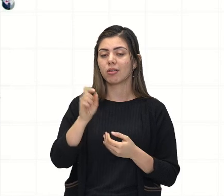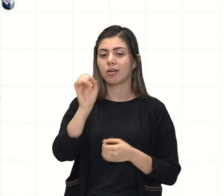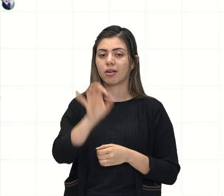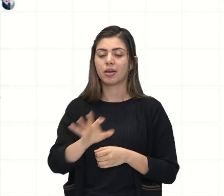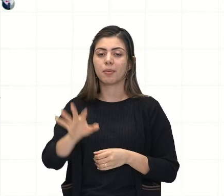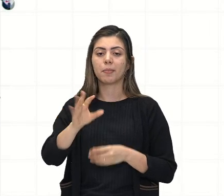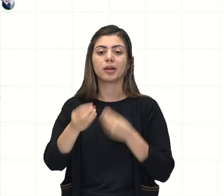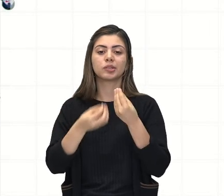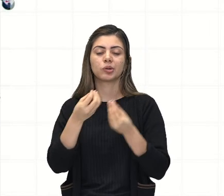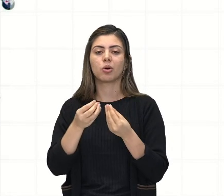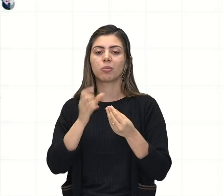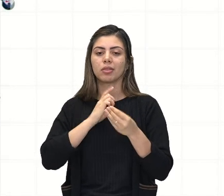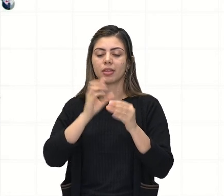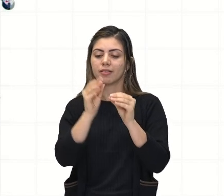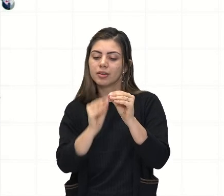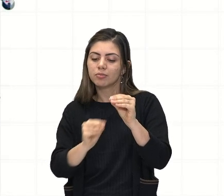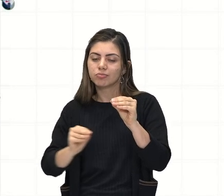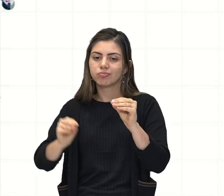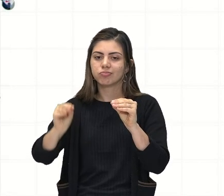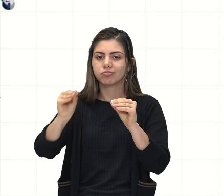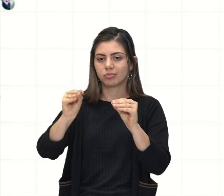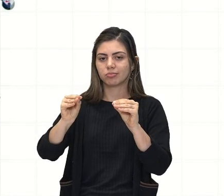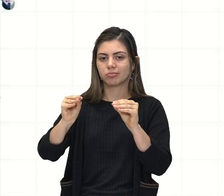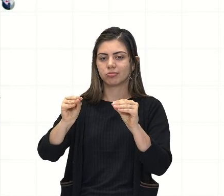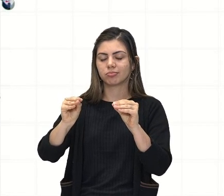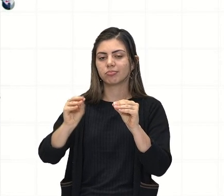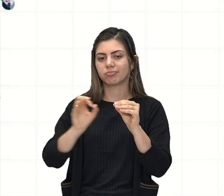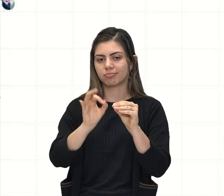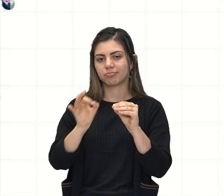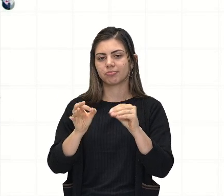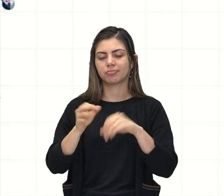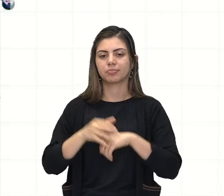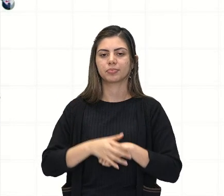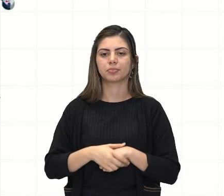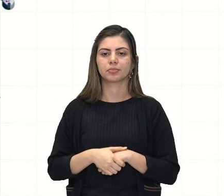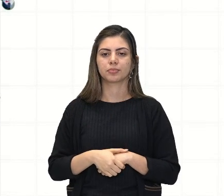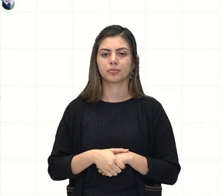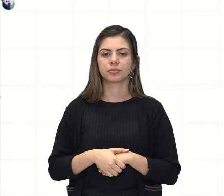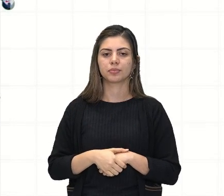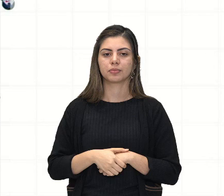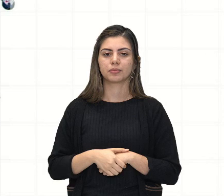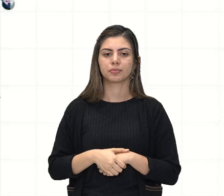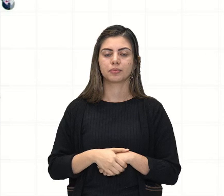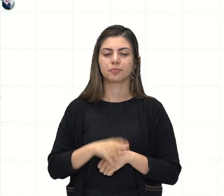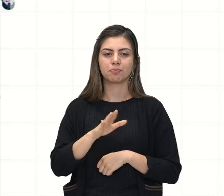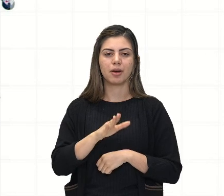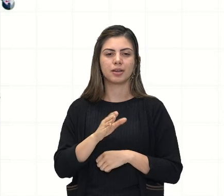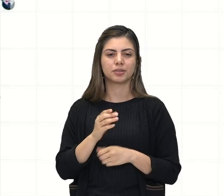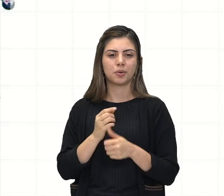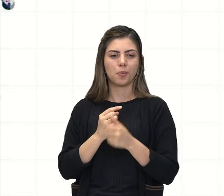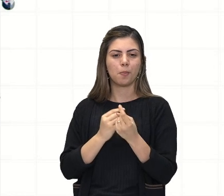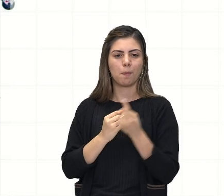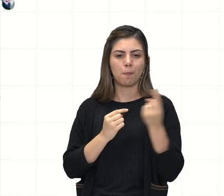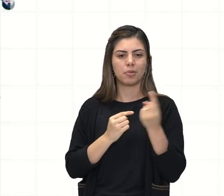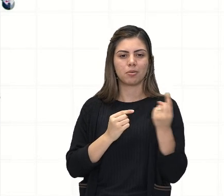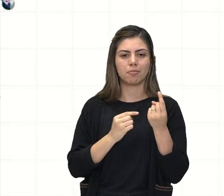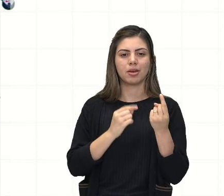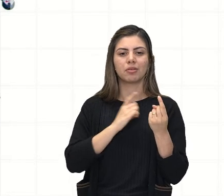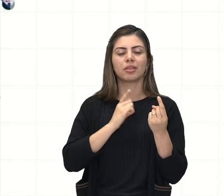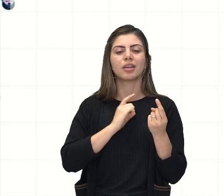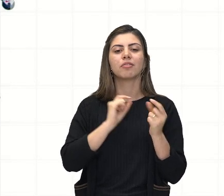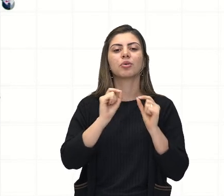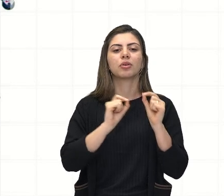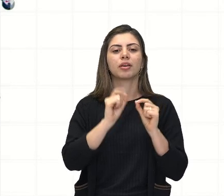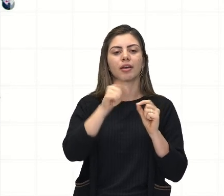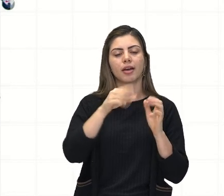somente modificada e colocada aqui para o lado, né? E aqui não, ó. Aqui, ó, dá para ver, né? Que